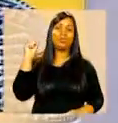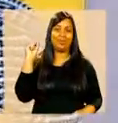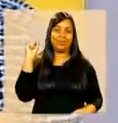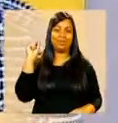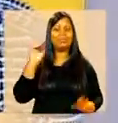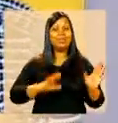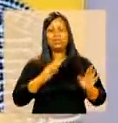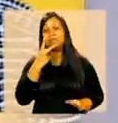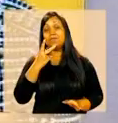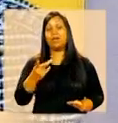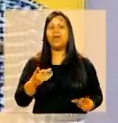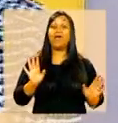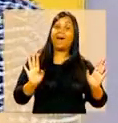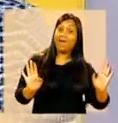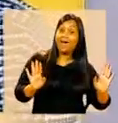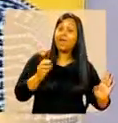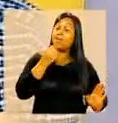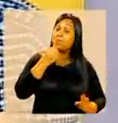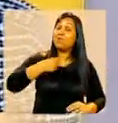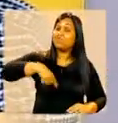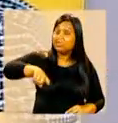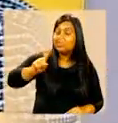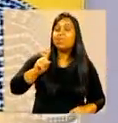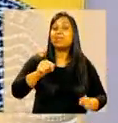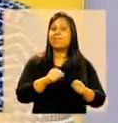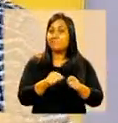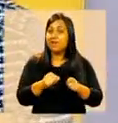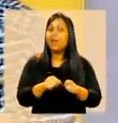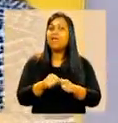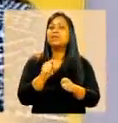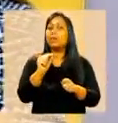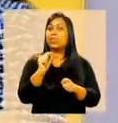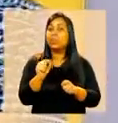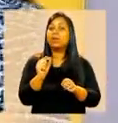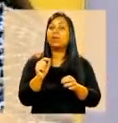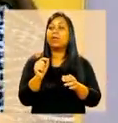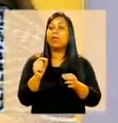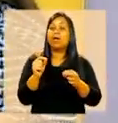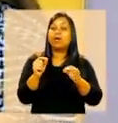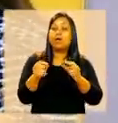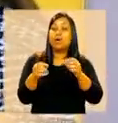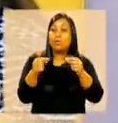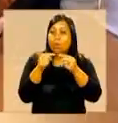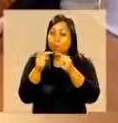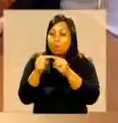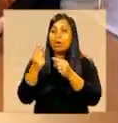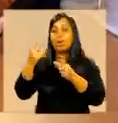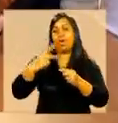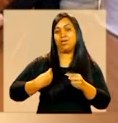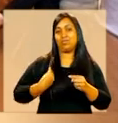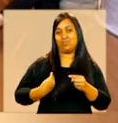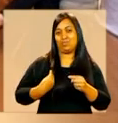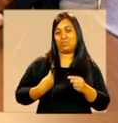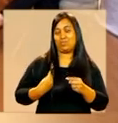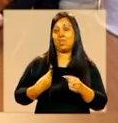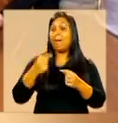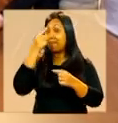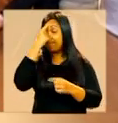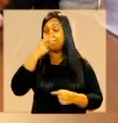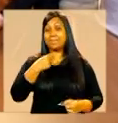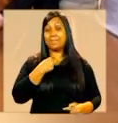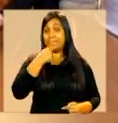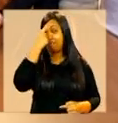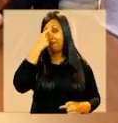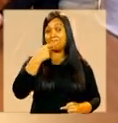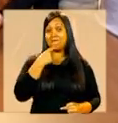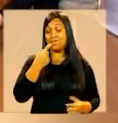hotel. Então, às vezes eu falo, vale a pena você ir e fazer um pacote, né, Carla, sob medida. Mais personalizado. É o perfil mesmo,